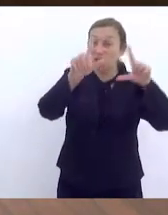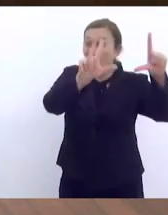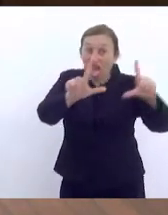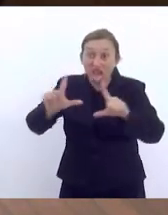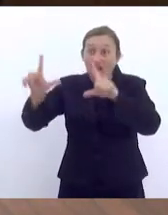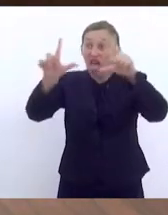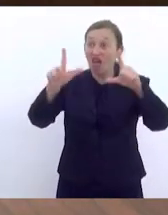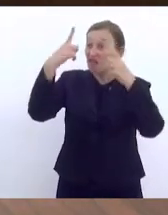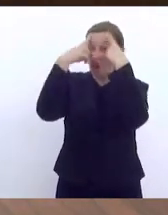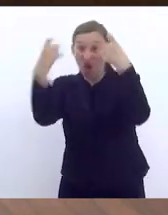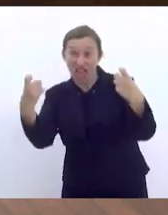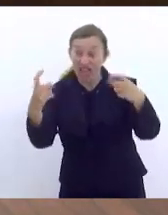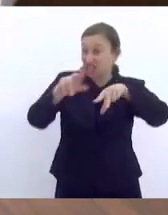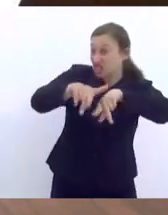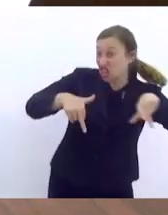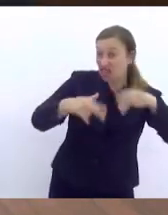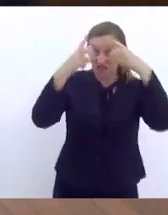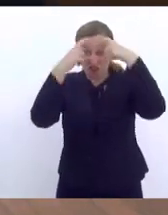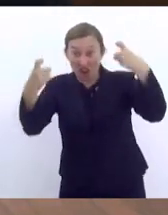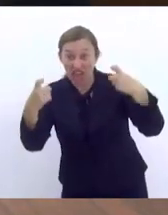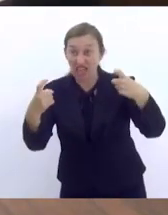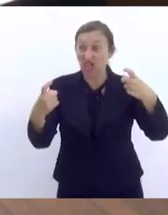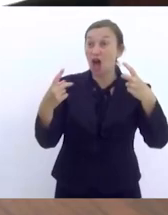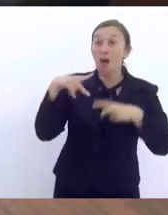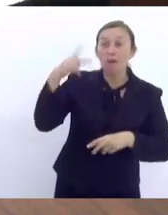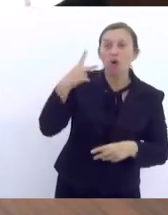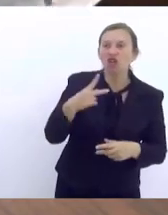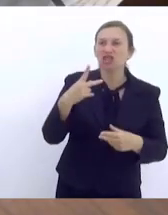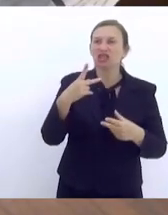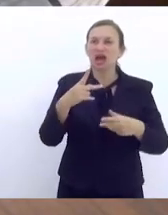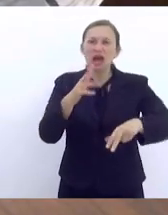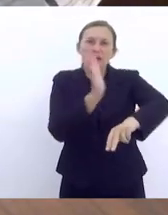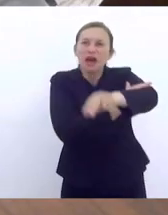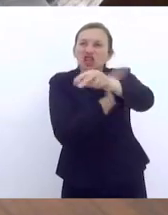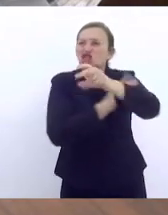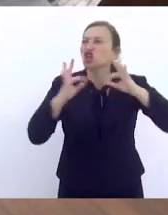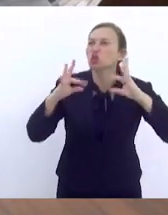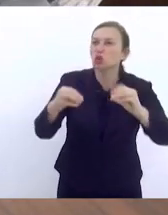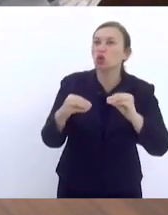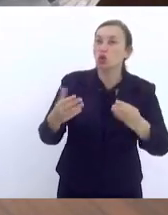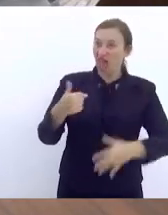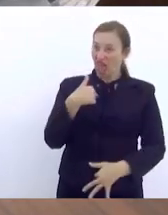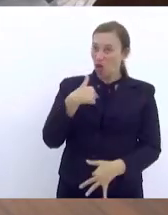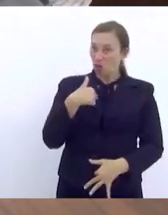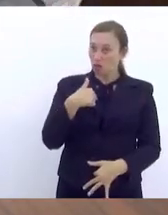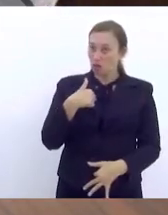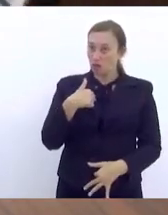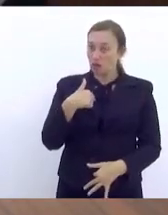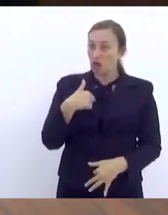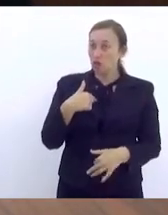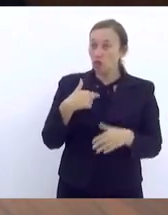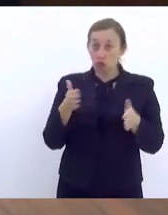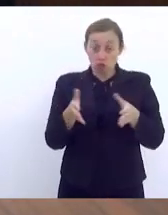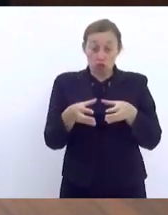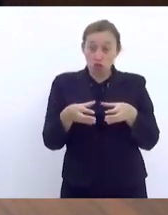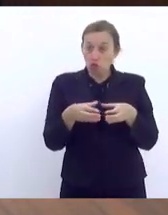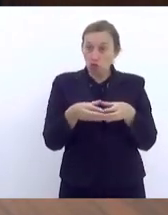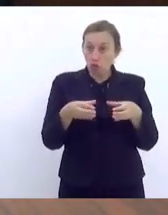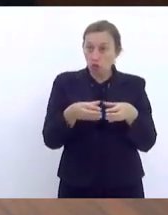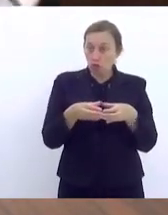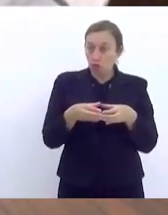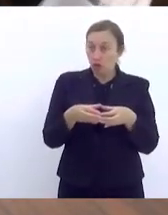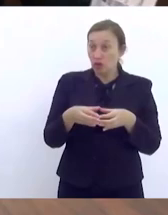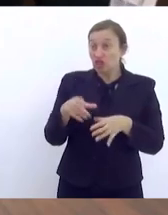violência de gênero violência política machista misógino que fosse como foi comigo uma minoria dessa mulher